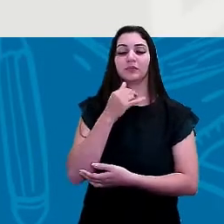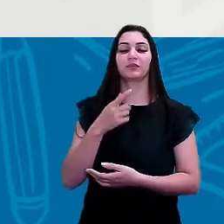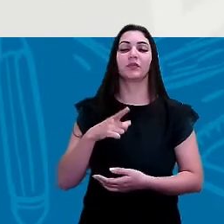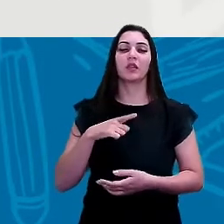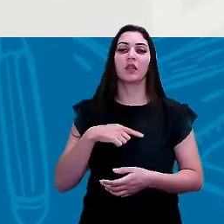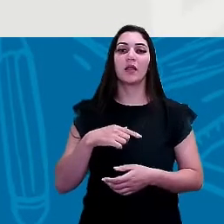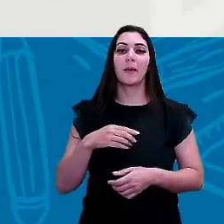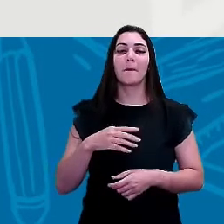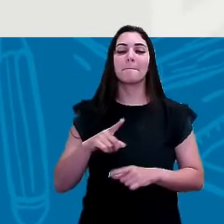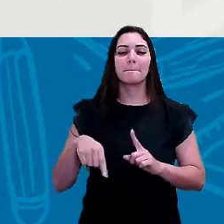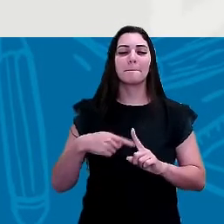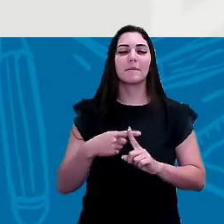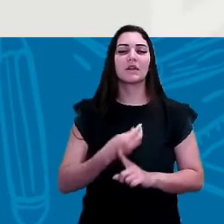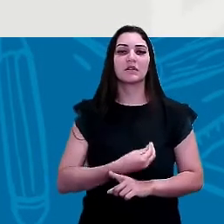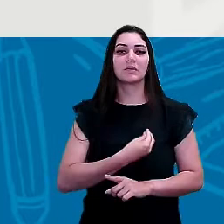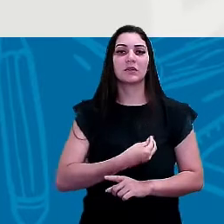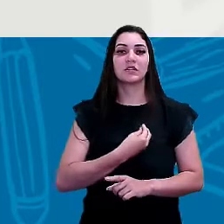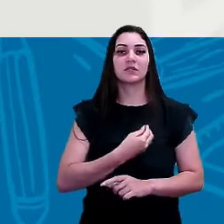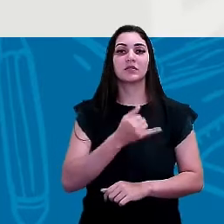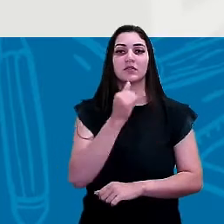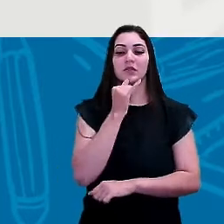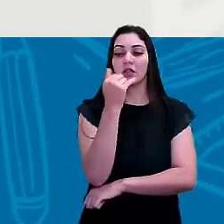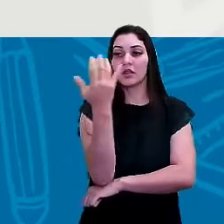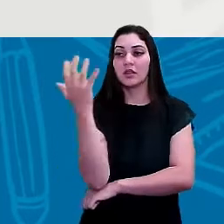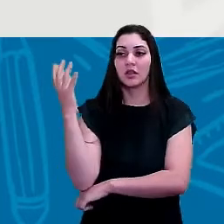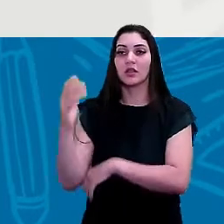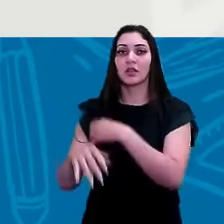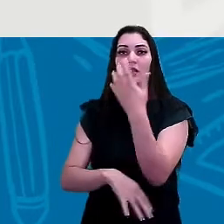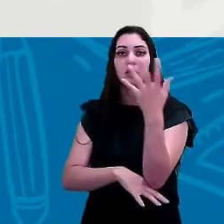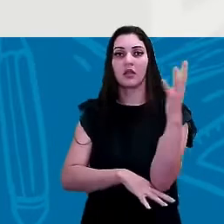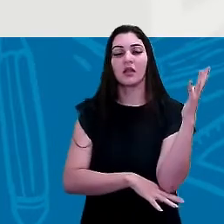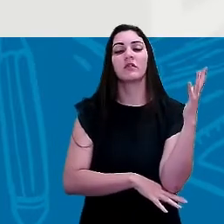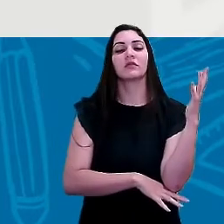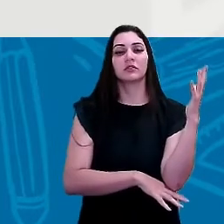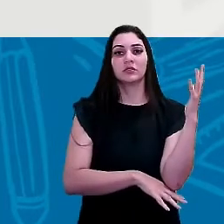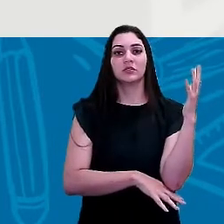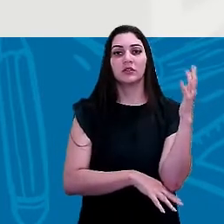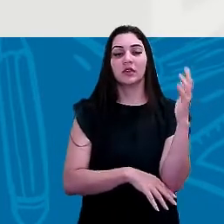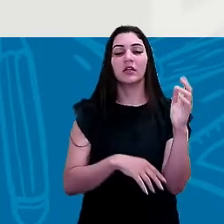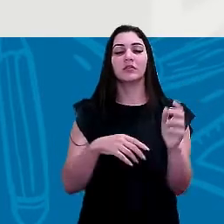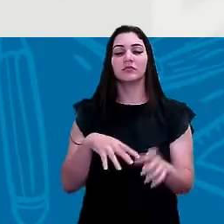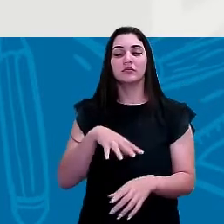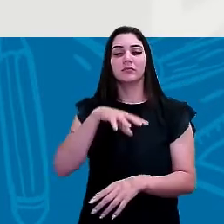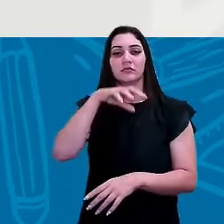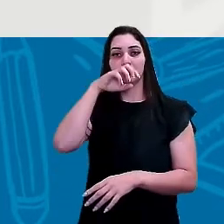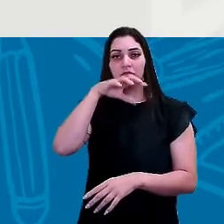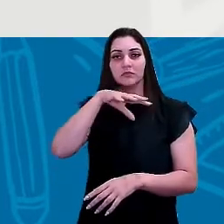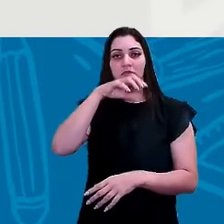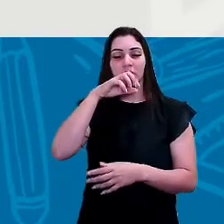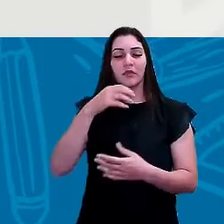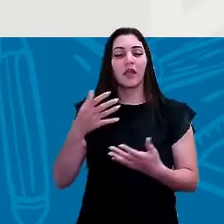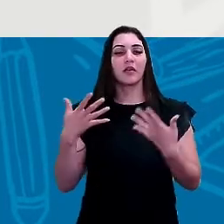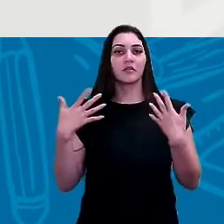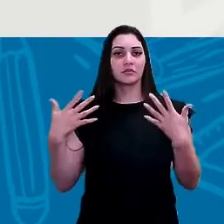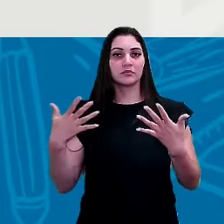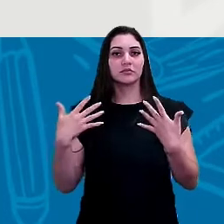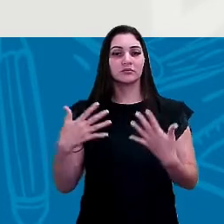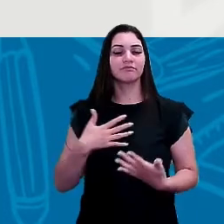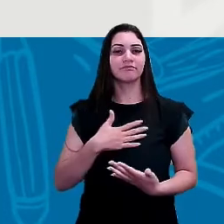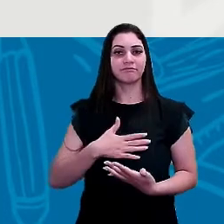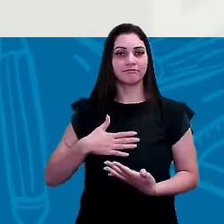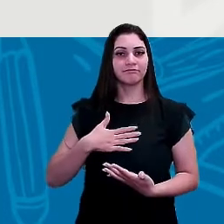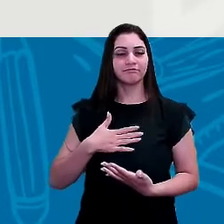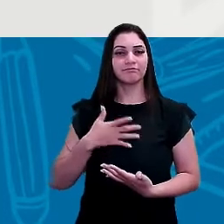tem mais a presença de árvores, então a evapotranspiração, as plantas respirando, o clima é mais ameno. E nos